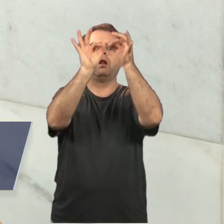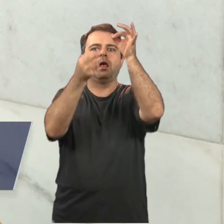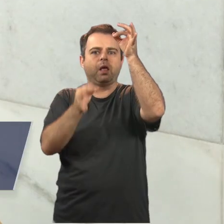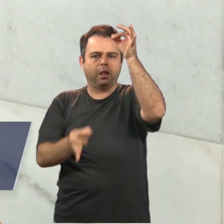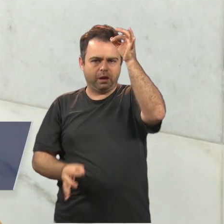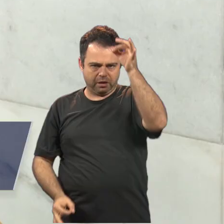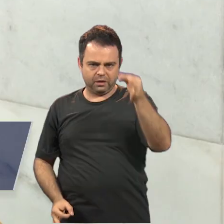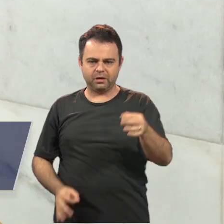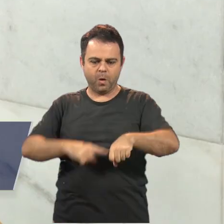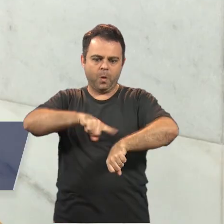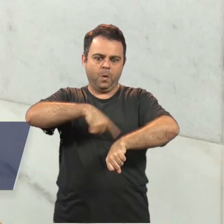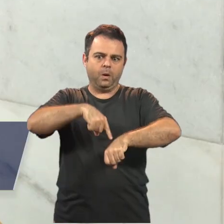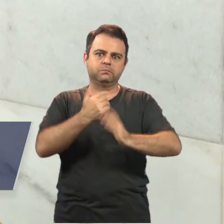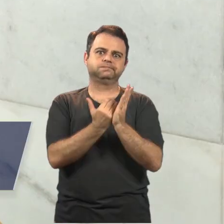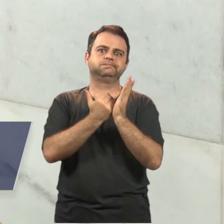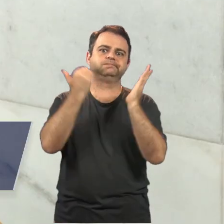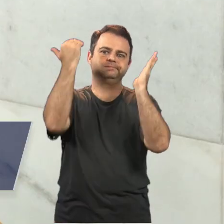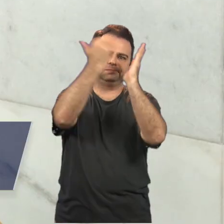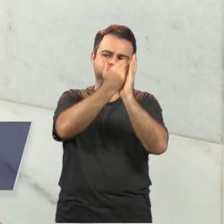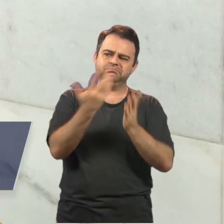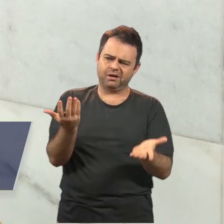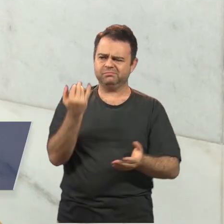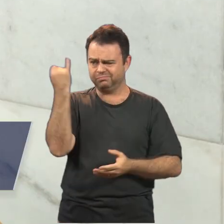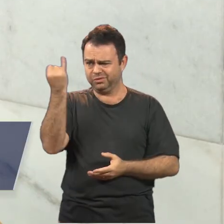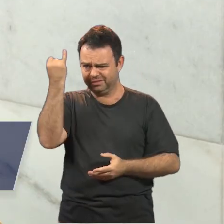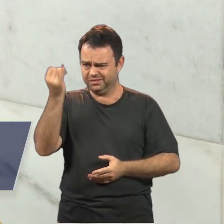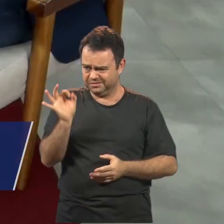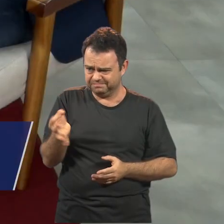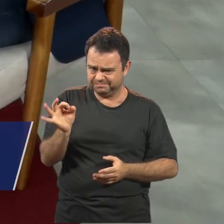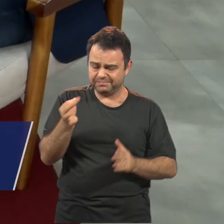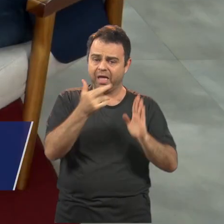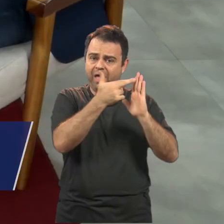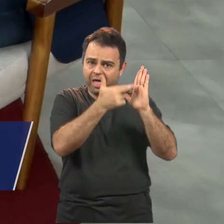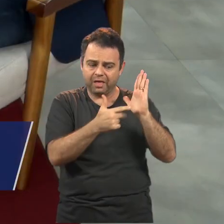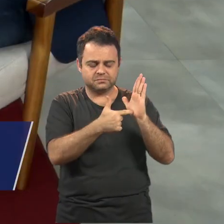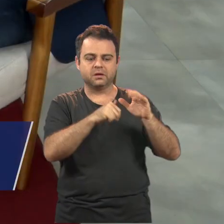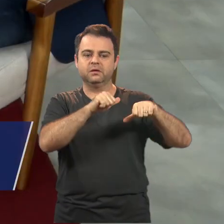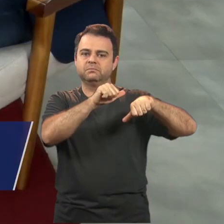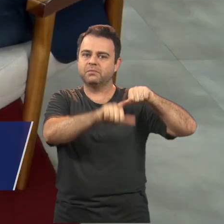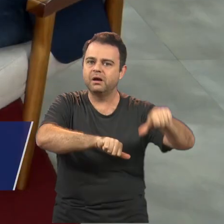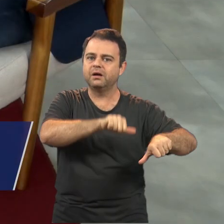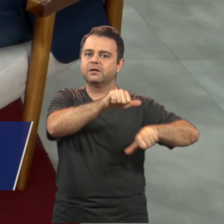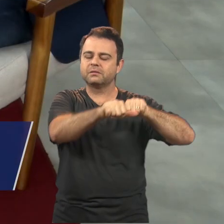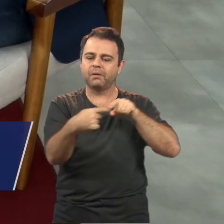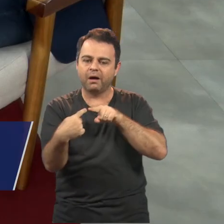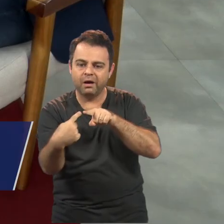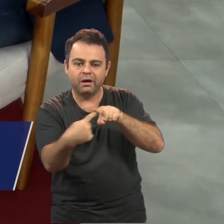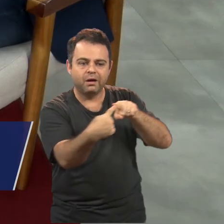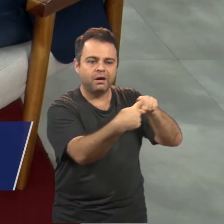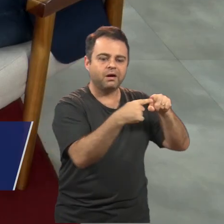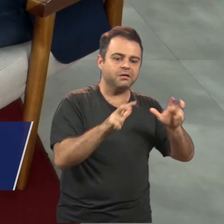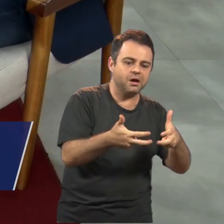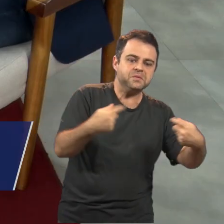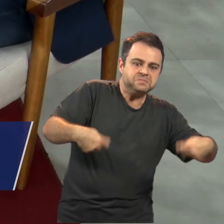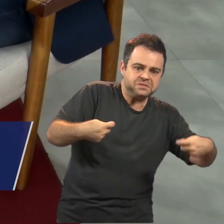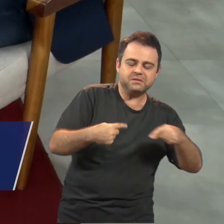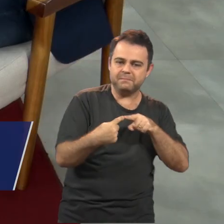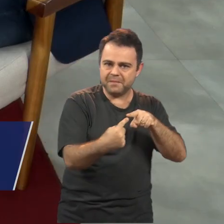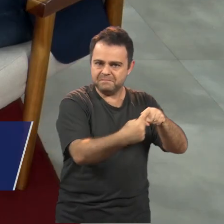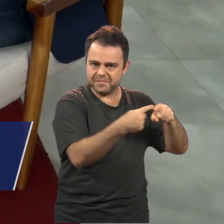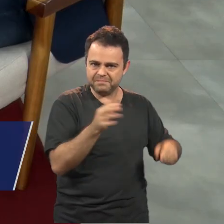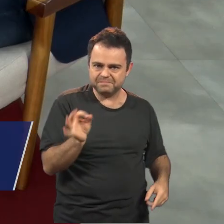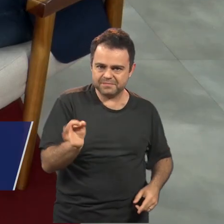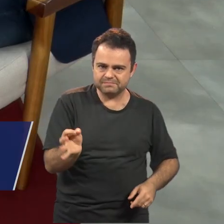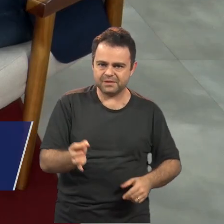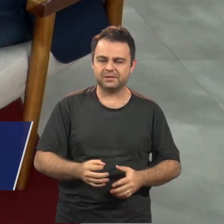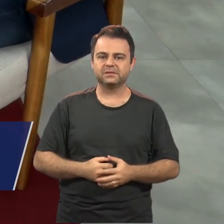esse regimento sempre evolua e atenda às necessidades aqui da Câmara. Existem algumas, eu não vou usar brechas, mas